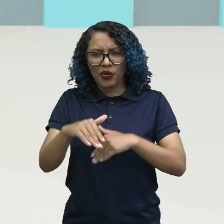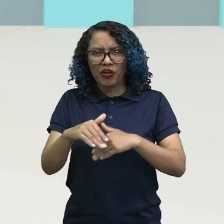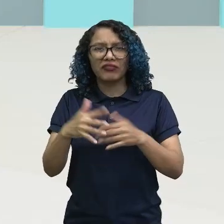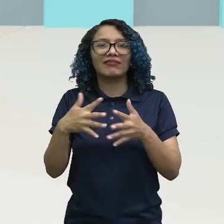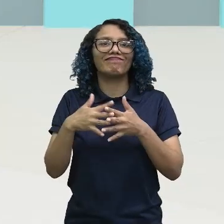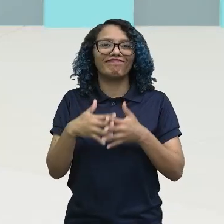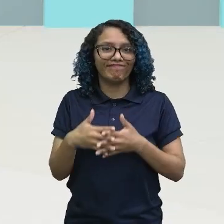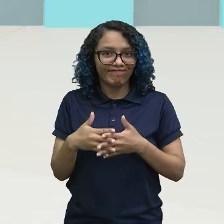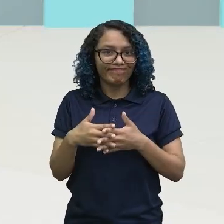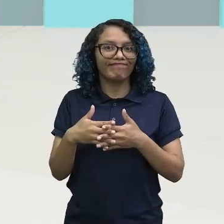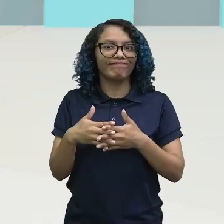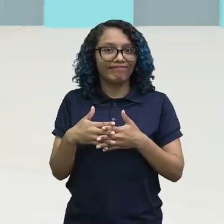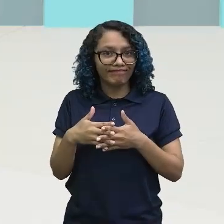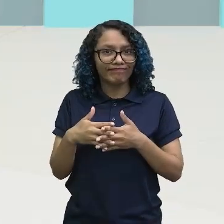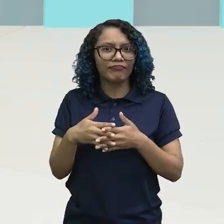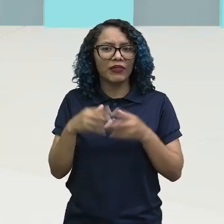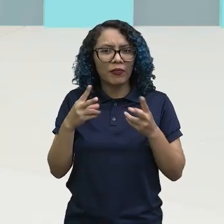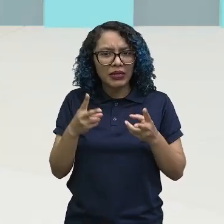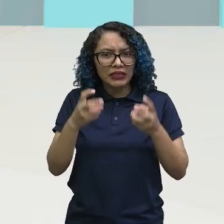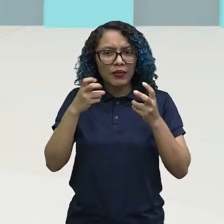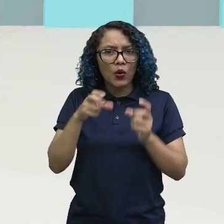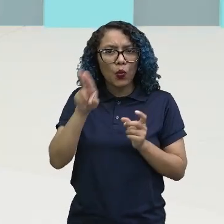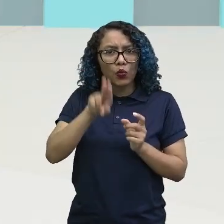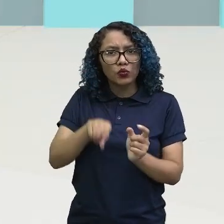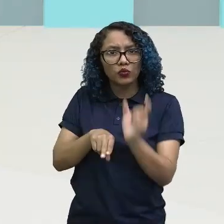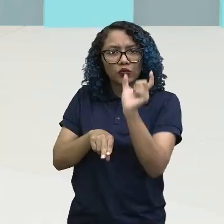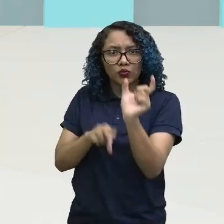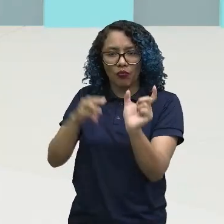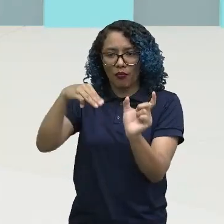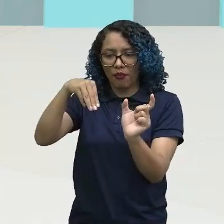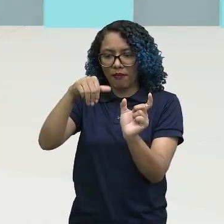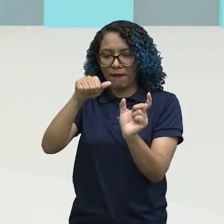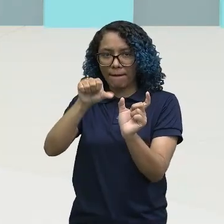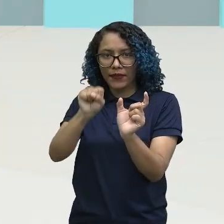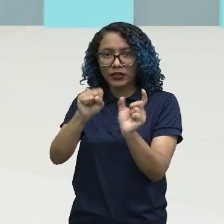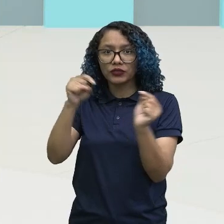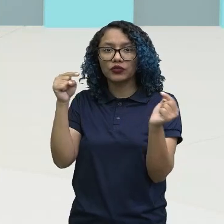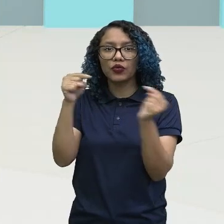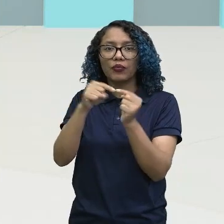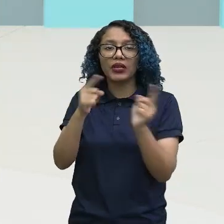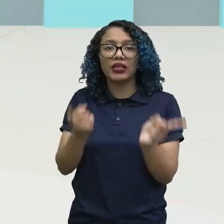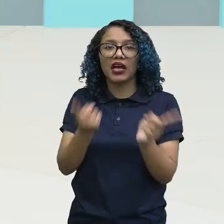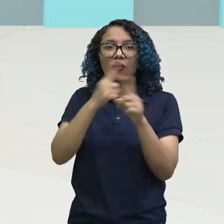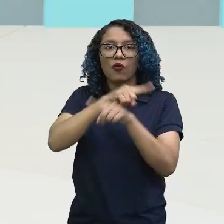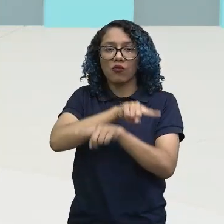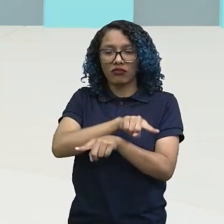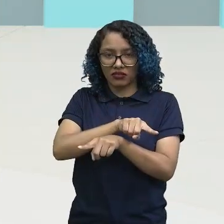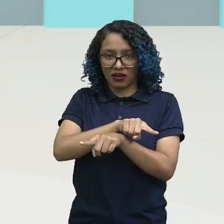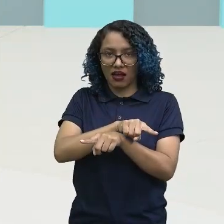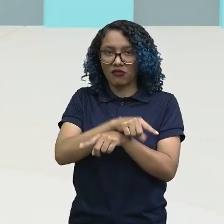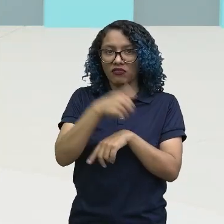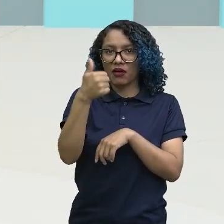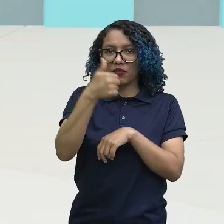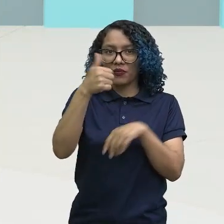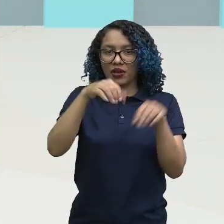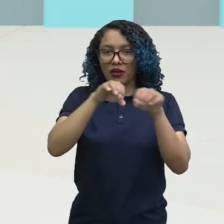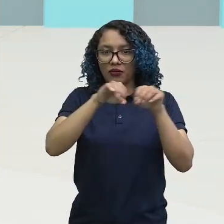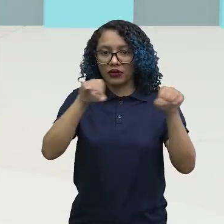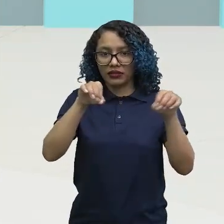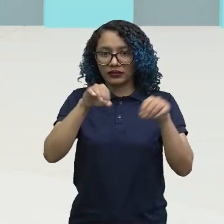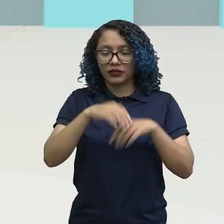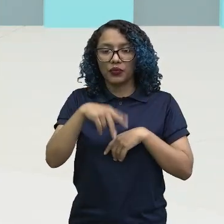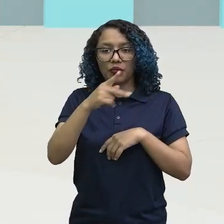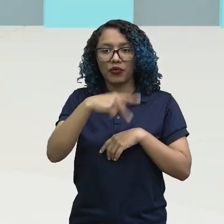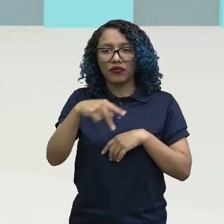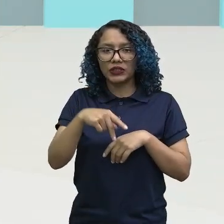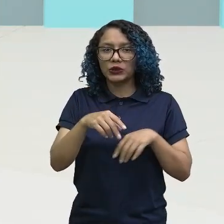complexa. Então, observe que o mas, ele tem ideia negativa, contrária ao que está colocado na primeira oração. O professor elaborou